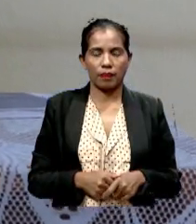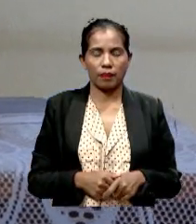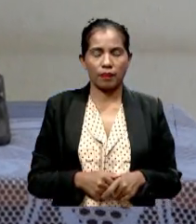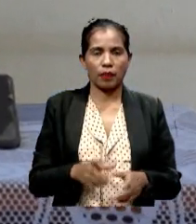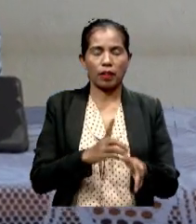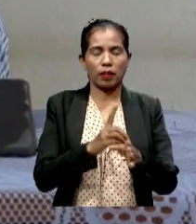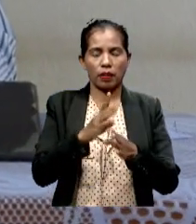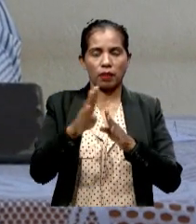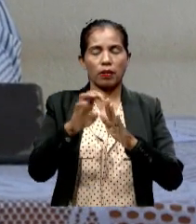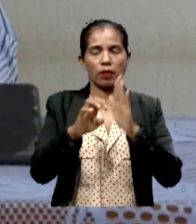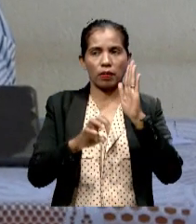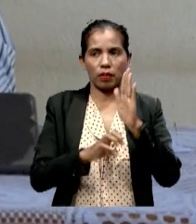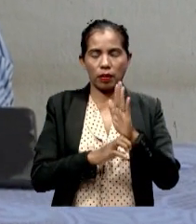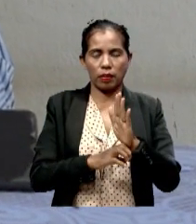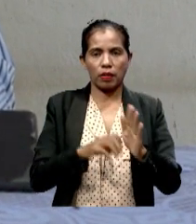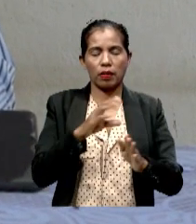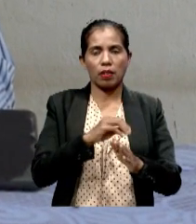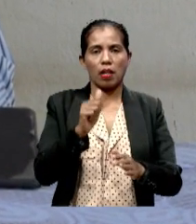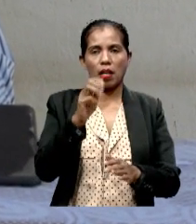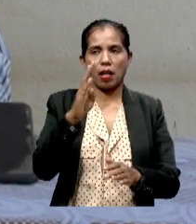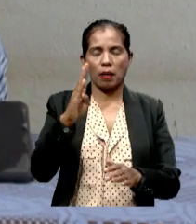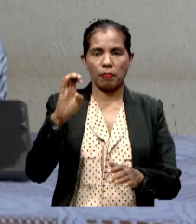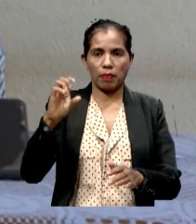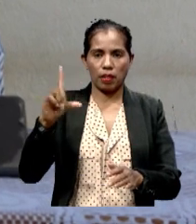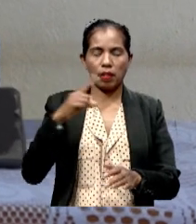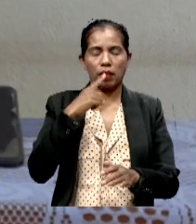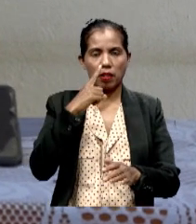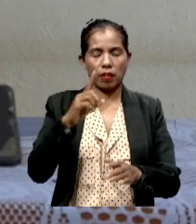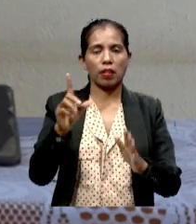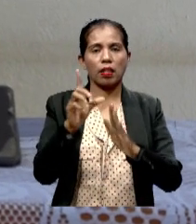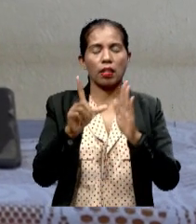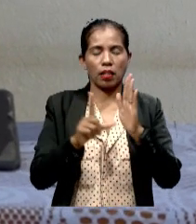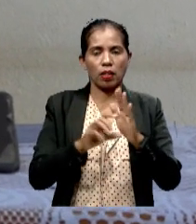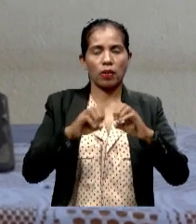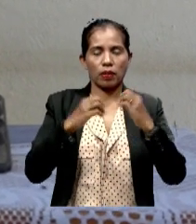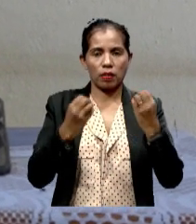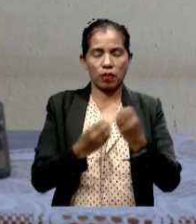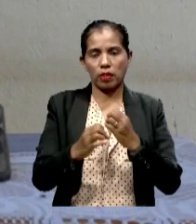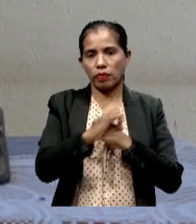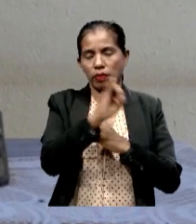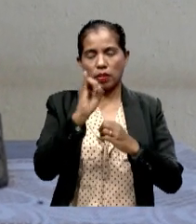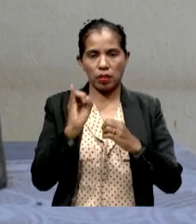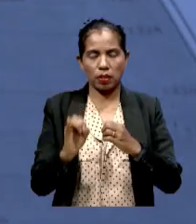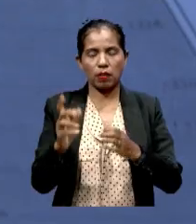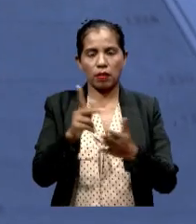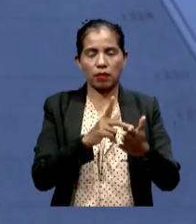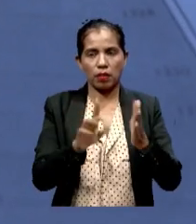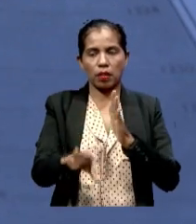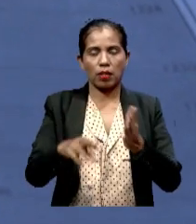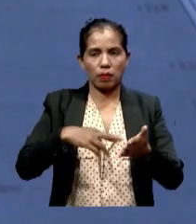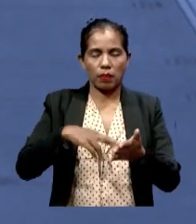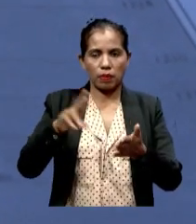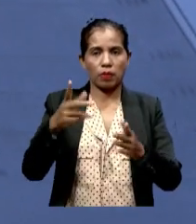Diretor Executivo Interino Fundação Mahin, Abel Amaral, considera Lei Organização e Investigação Criminal nebe retangona aprovação